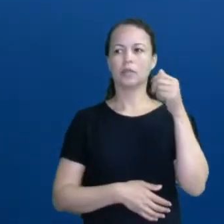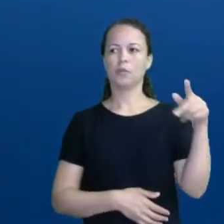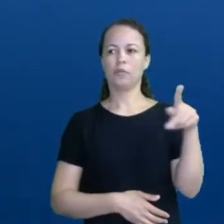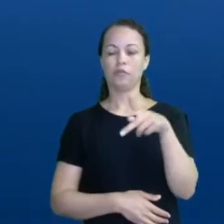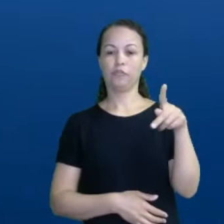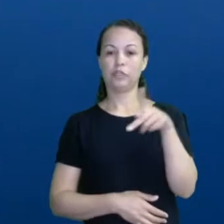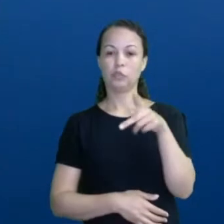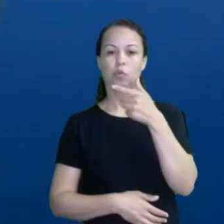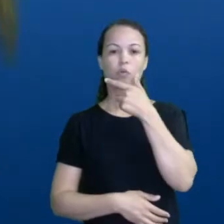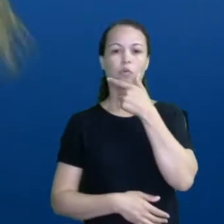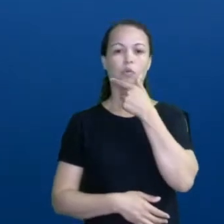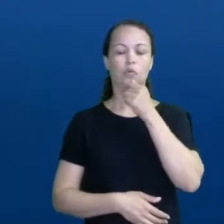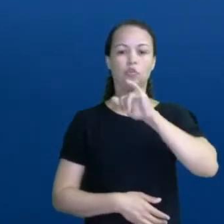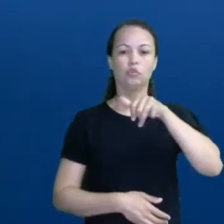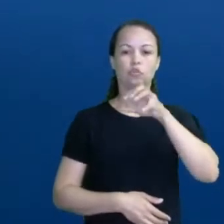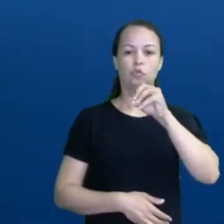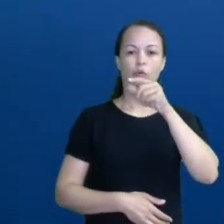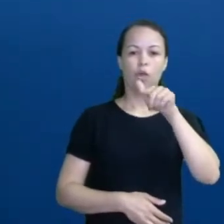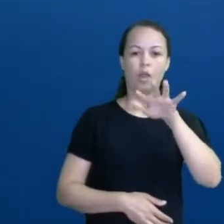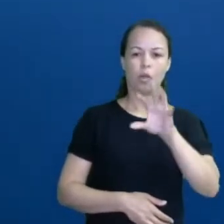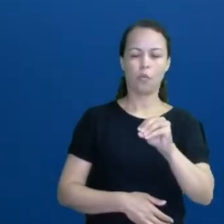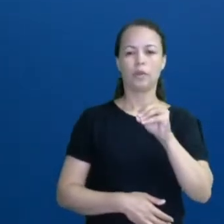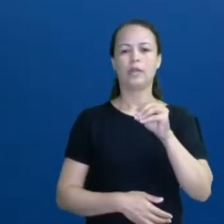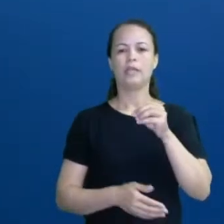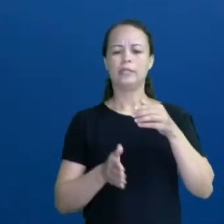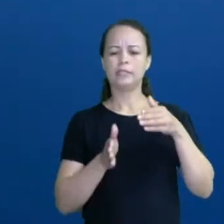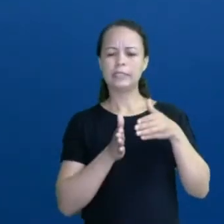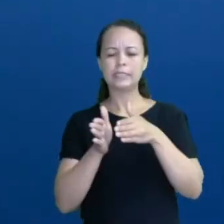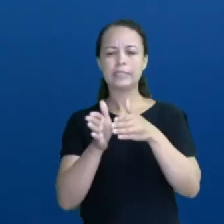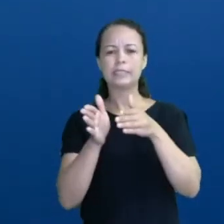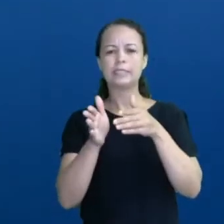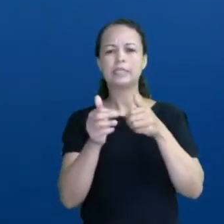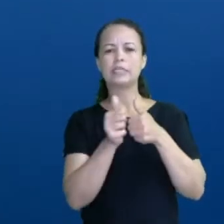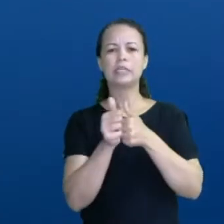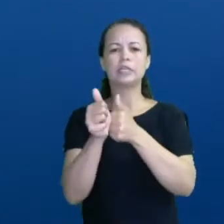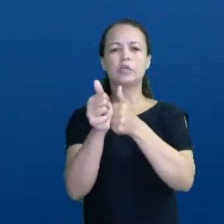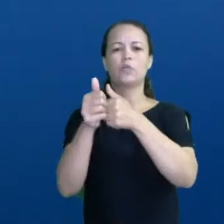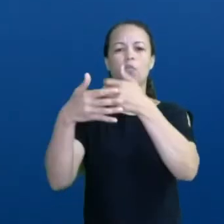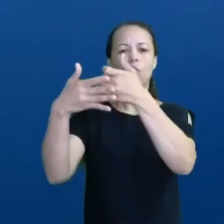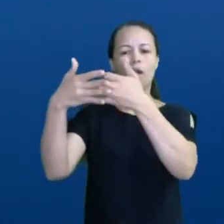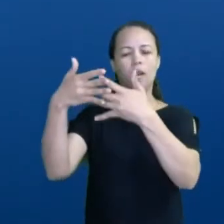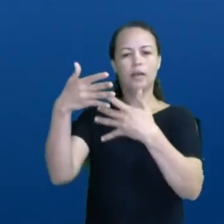ele seguiu lá a lista e essa lista está seguindo a ordem